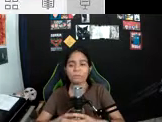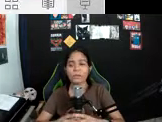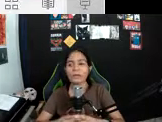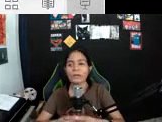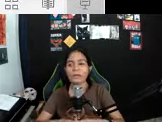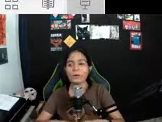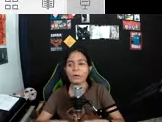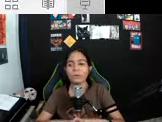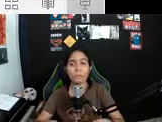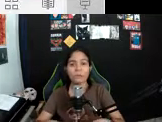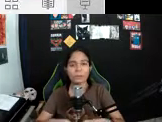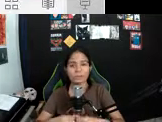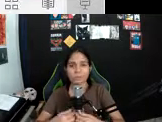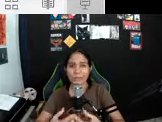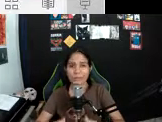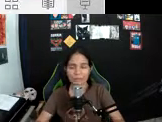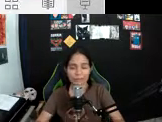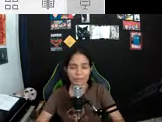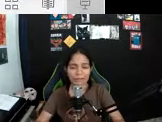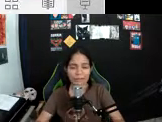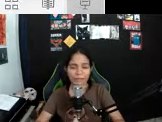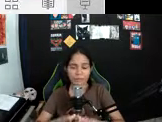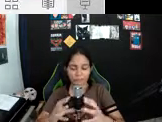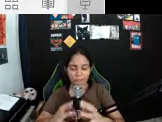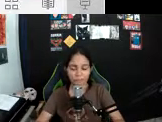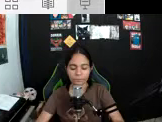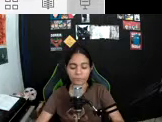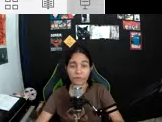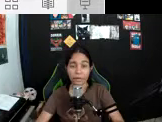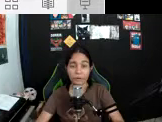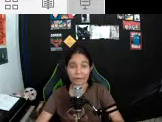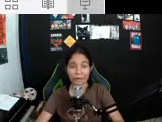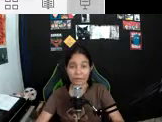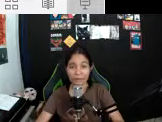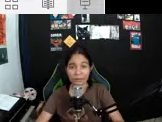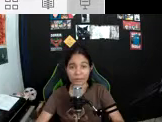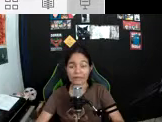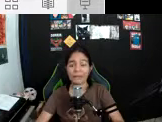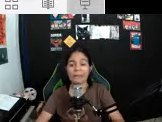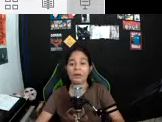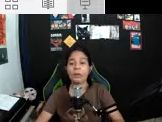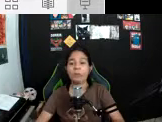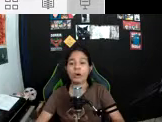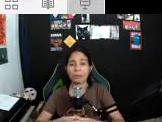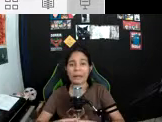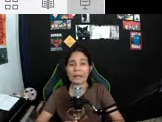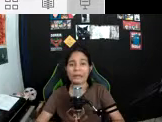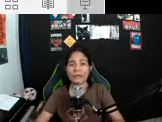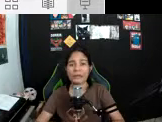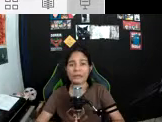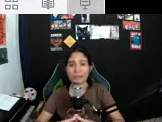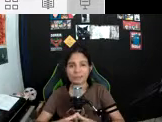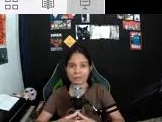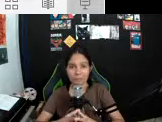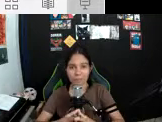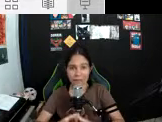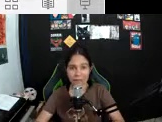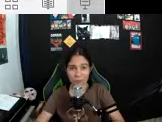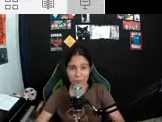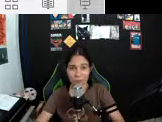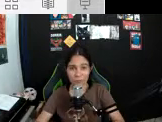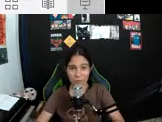maternidade, né, onde muitas mulheres relatam a violência obstétrica por parte